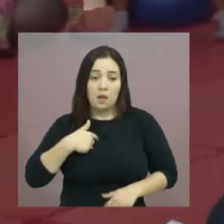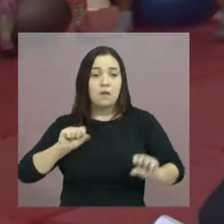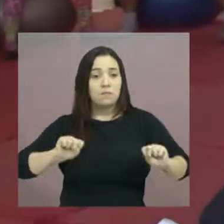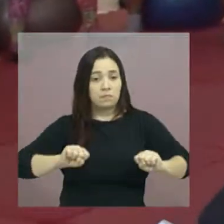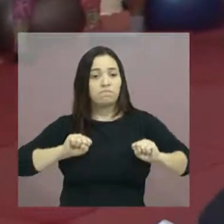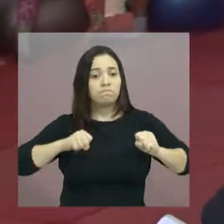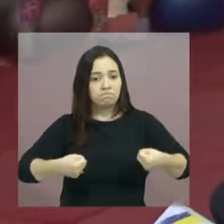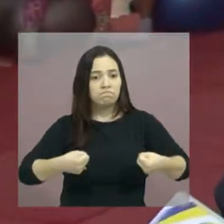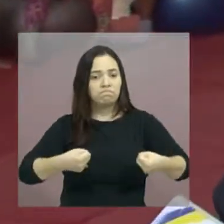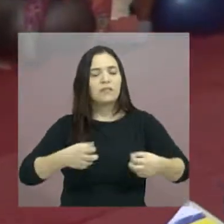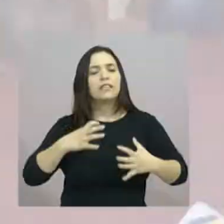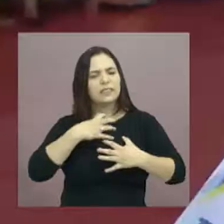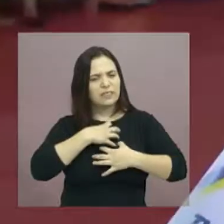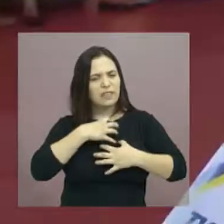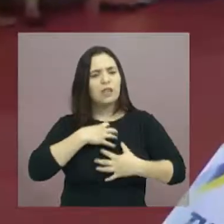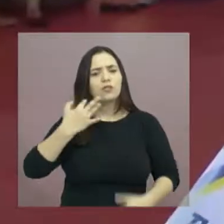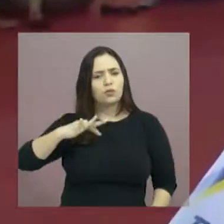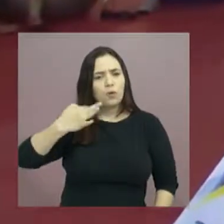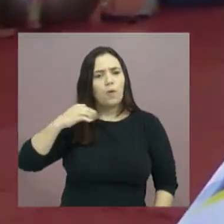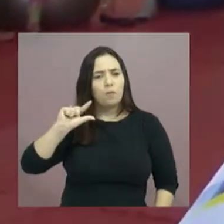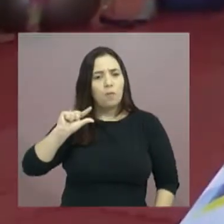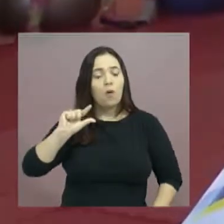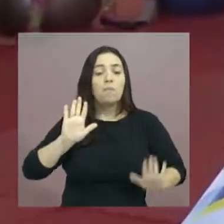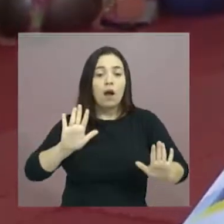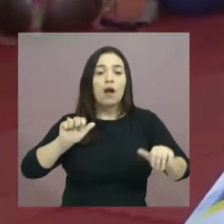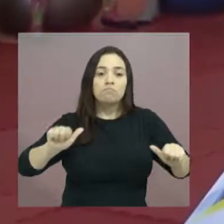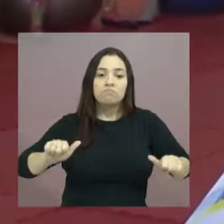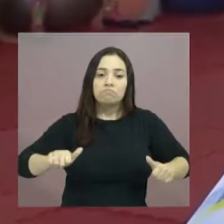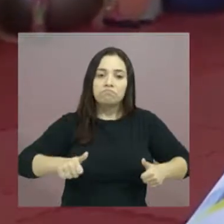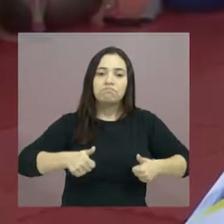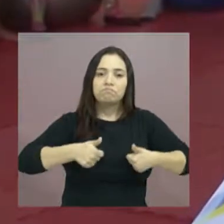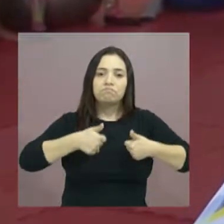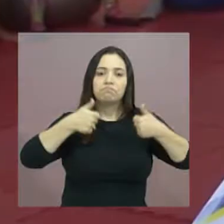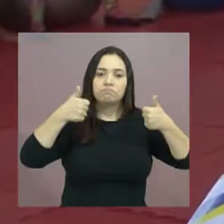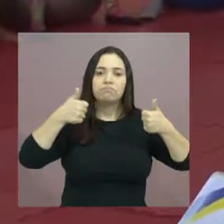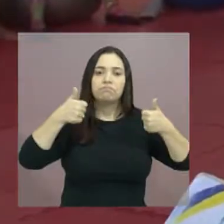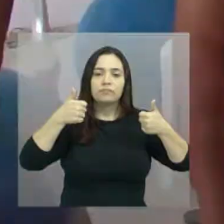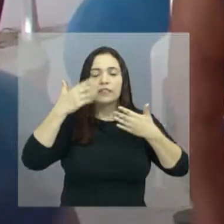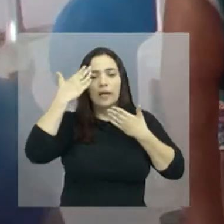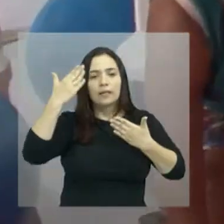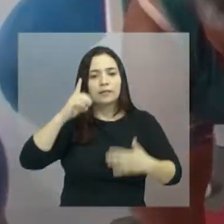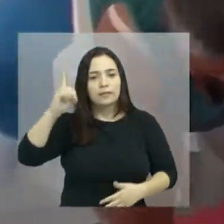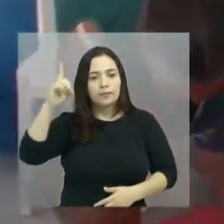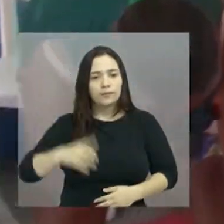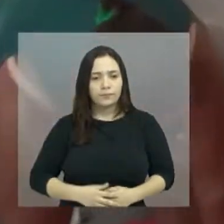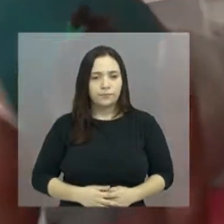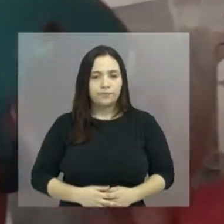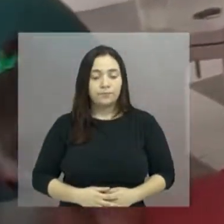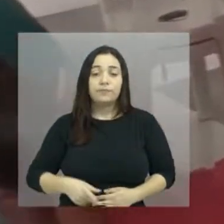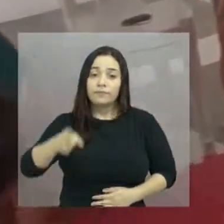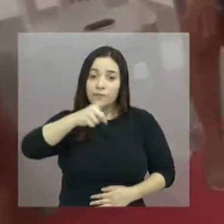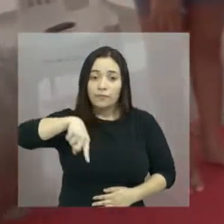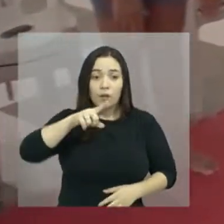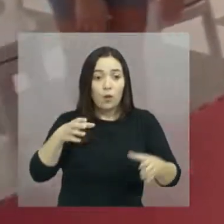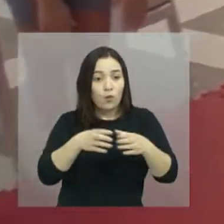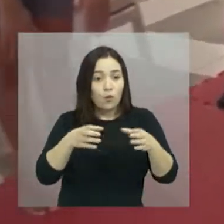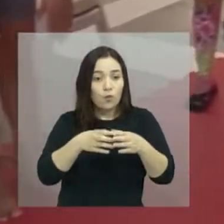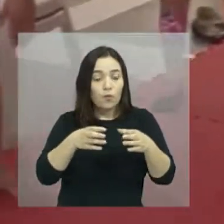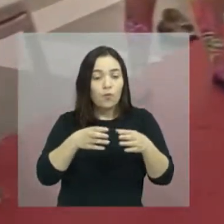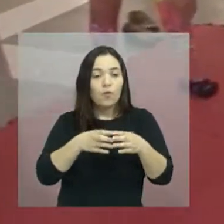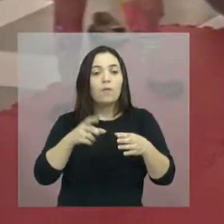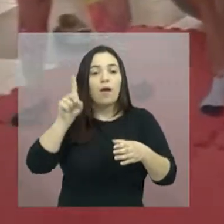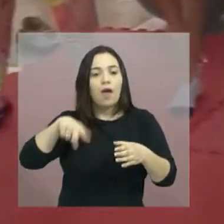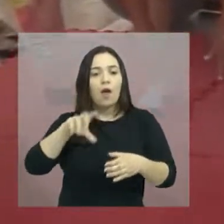melhor, continuo sentindo, pelo menos a maravilha do que eu estava, estou muito bem, graças a Deus. Elas fazem parte deste grupo no